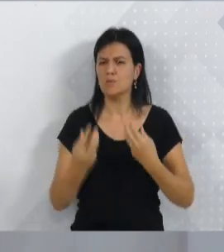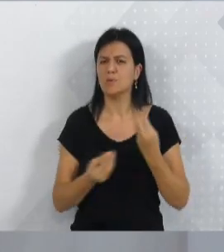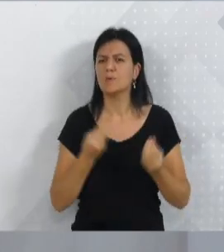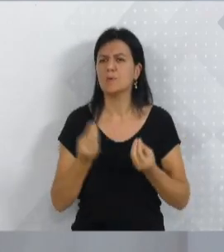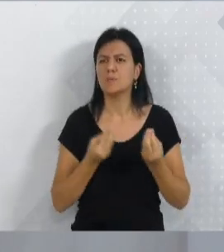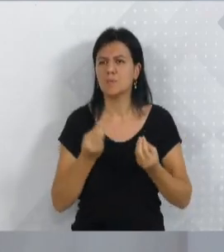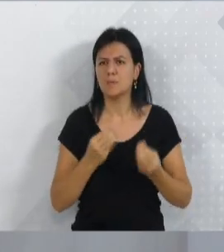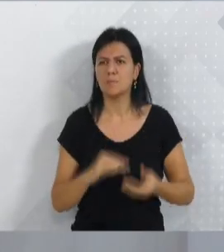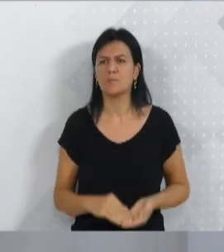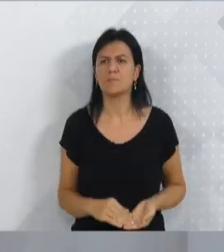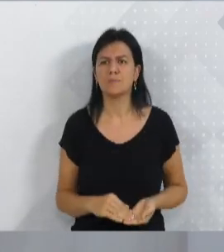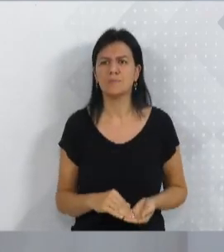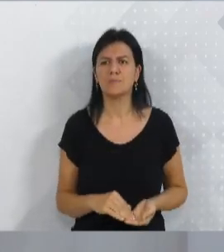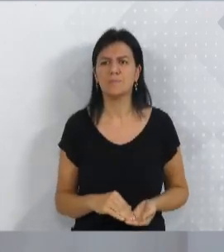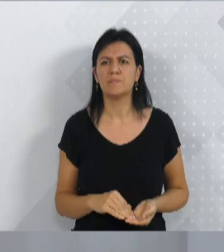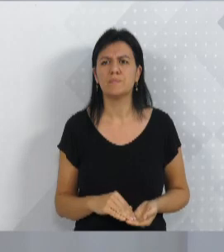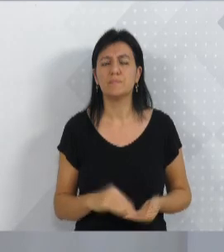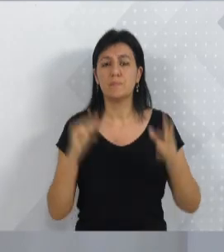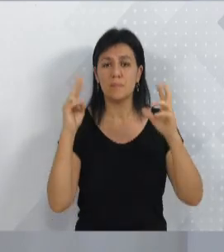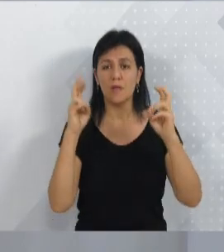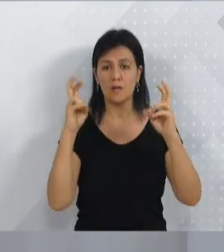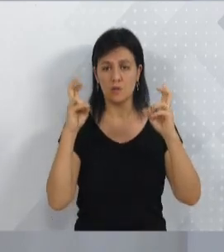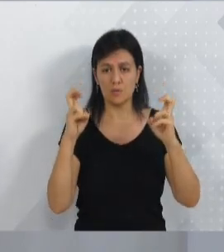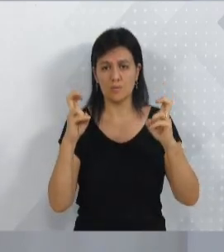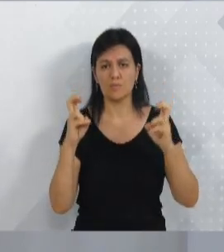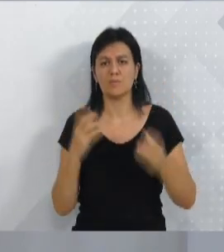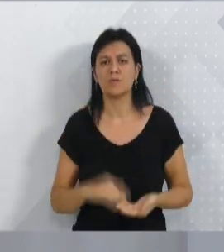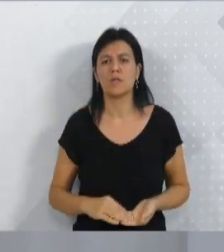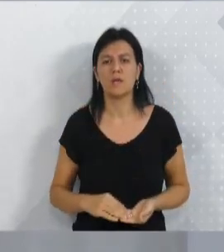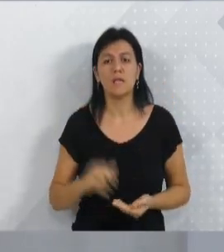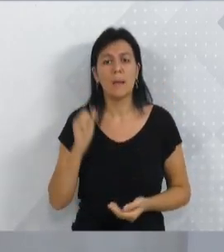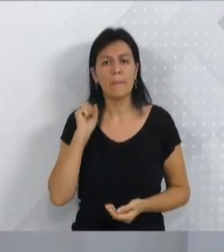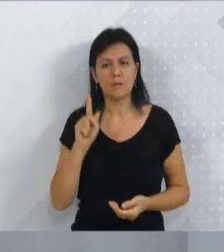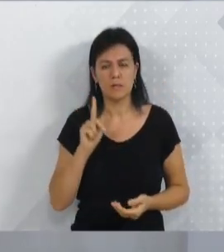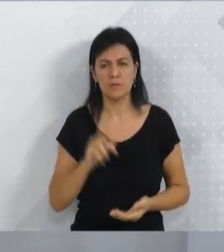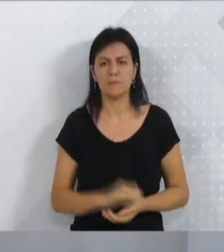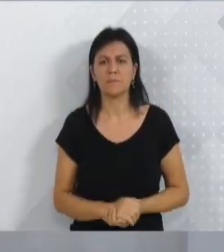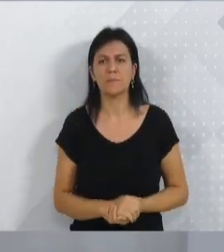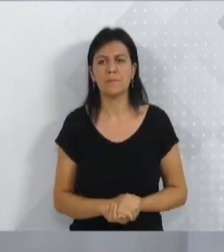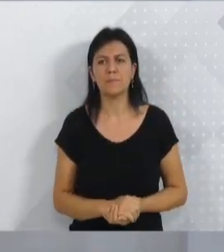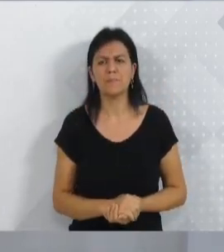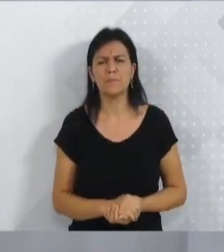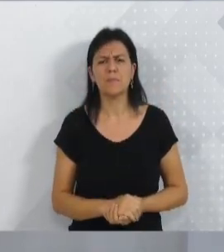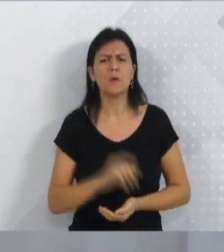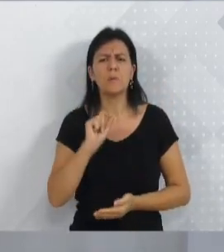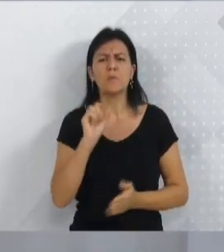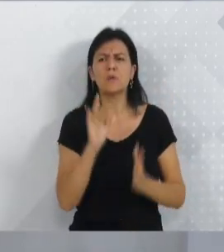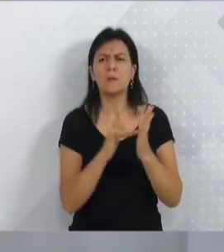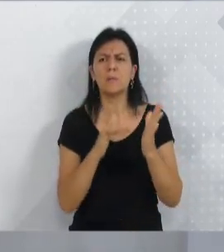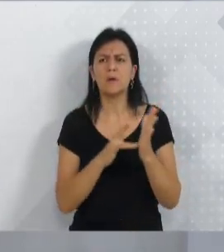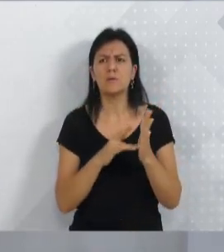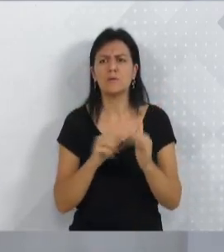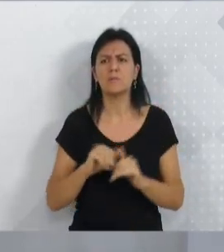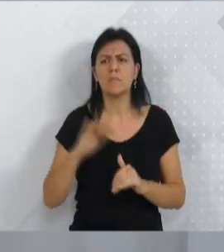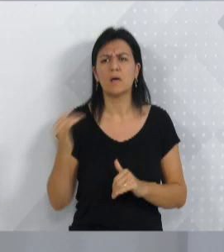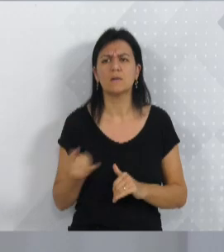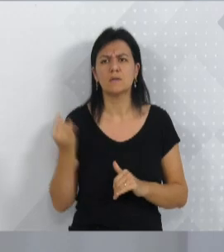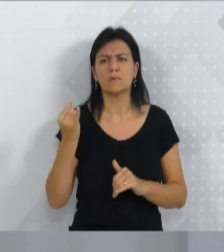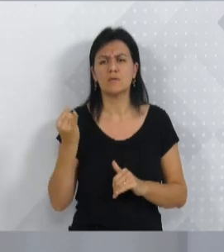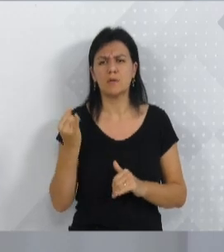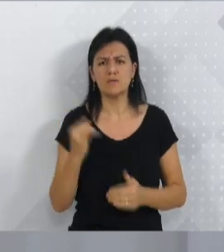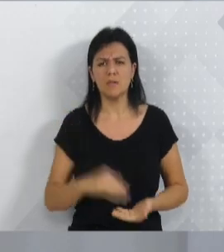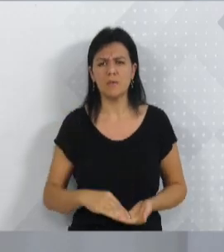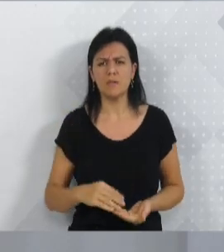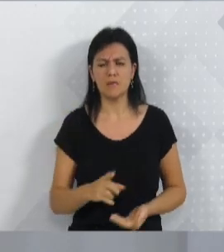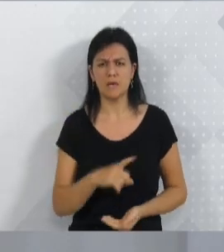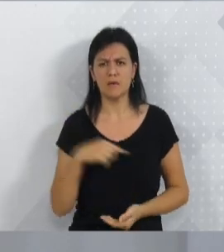a questão da reforma tributária bom o que que a gente levou de pauta né Senhores o mais importante de tudo para nós é